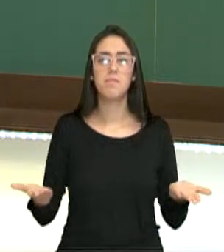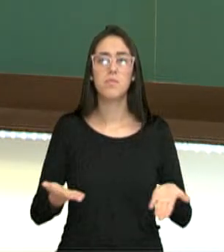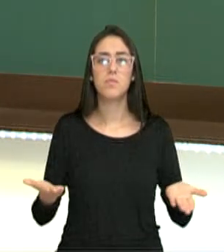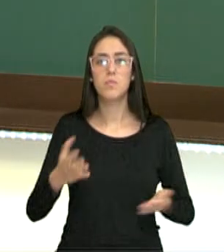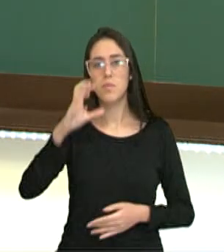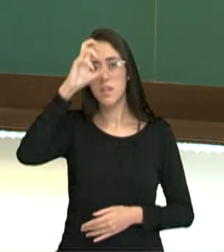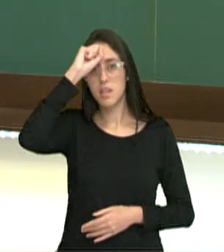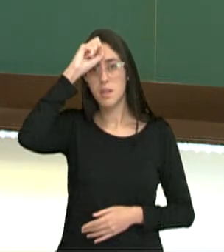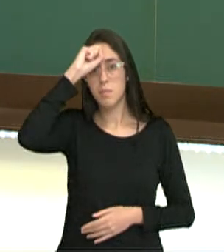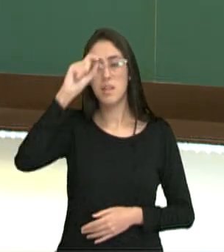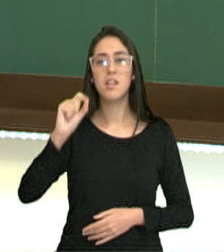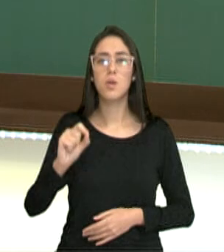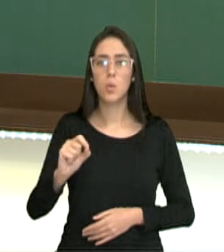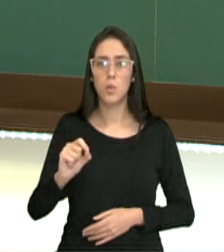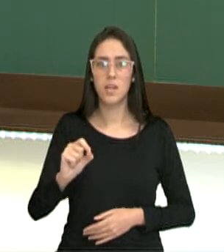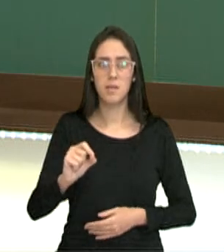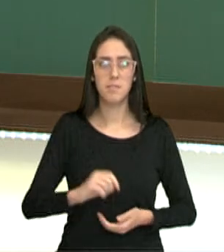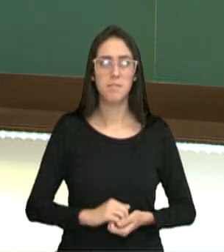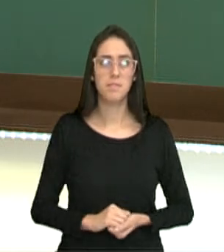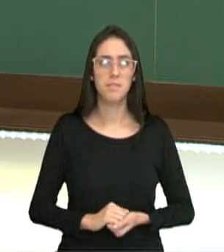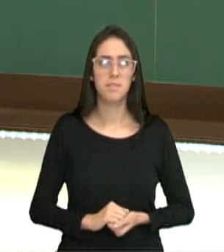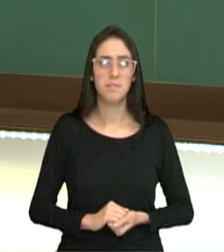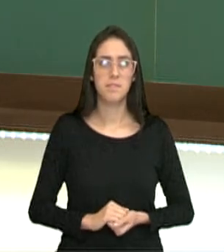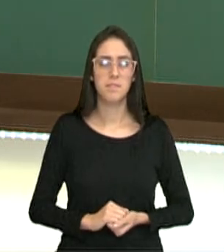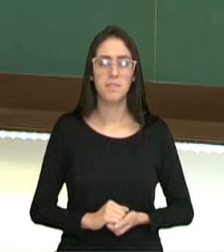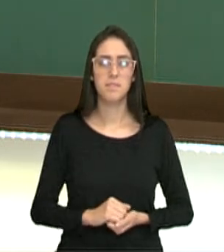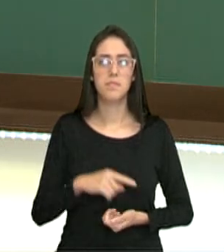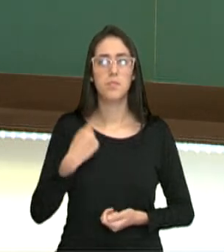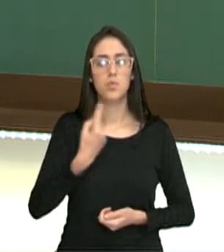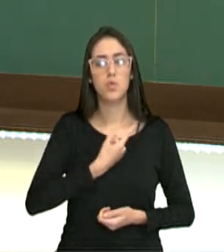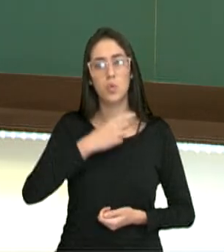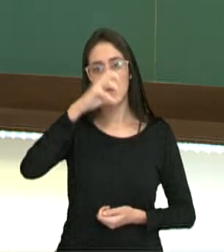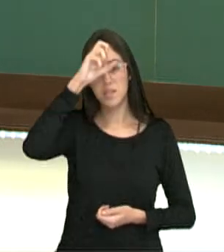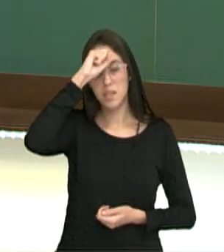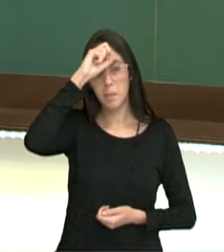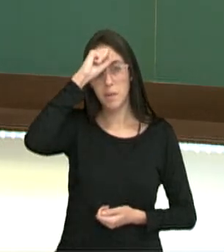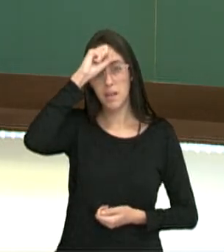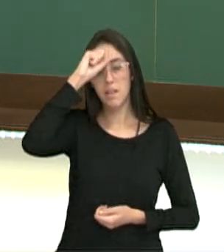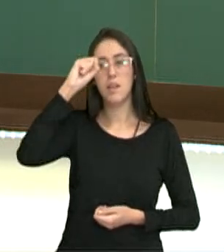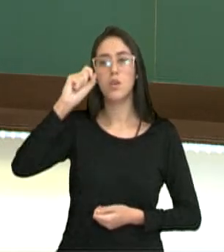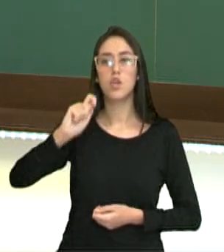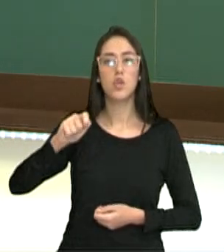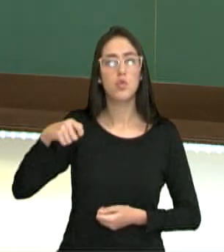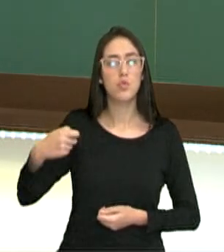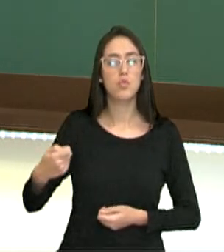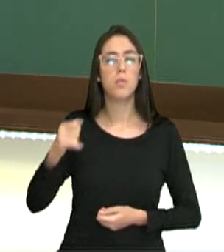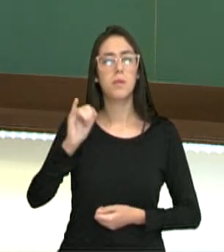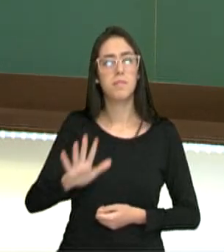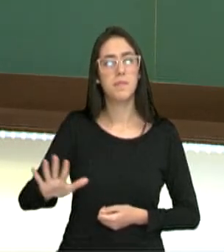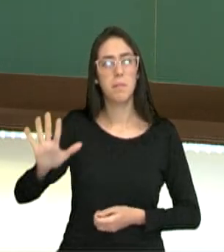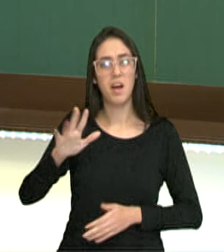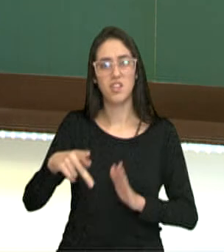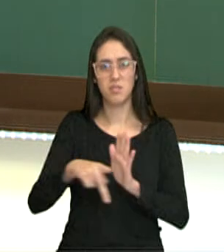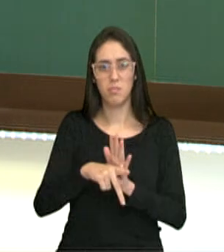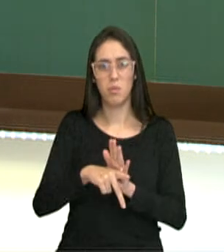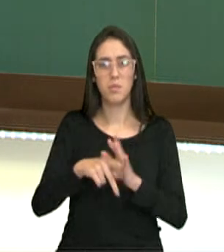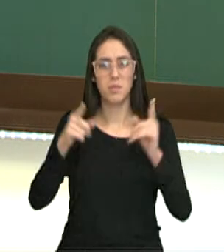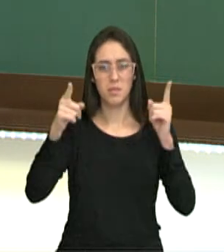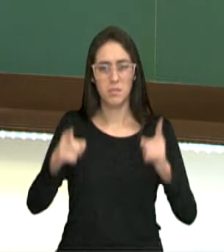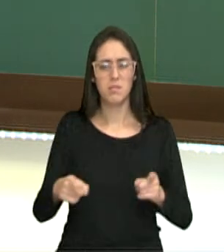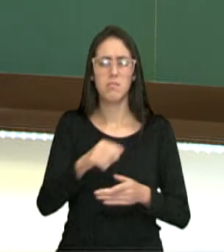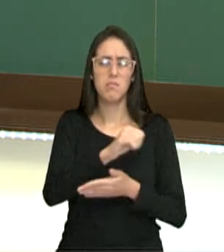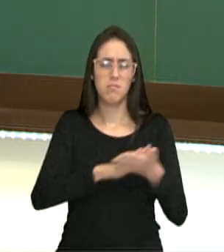na aula de hoje? A gente viu, né, essa representação genérica da matriz com